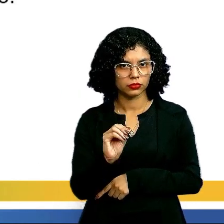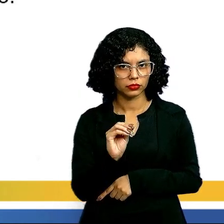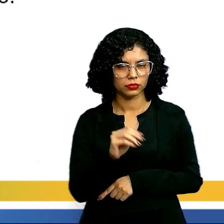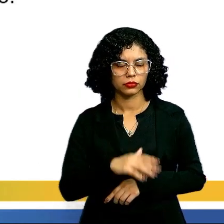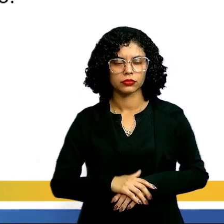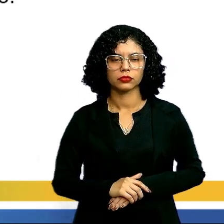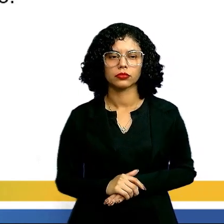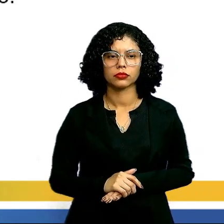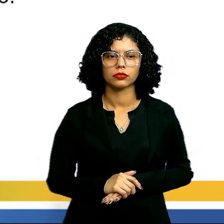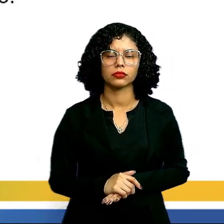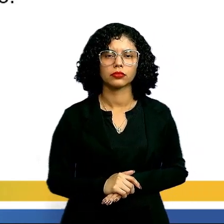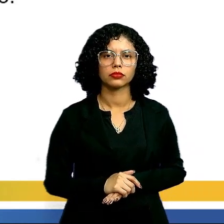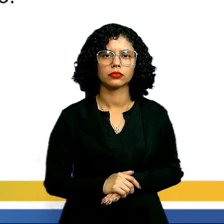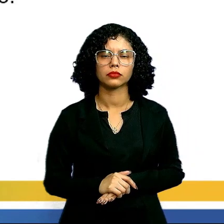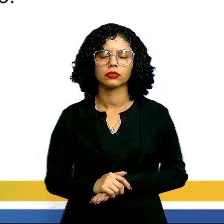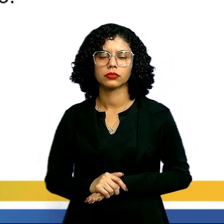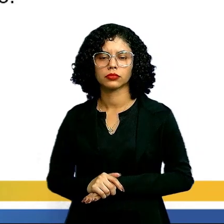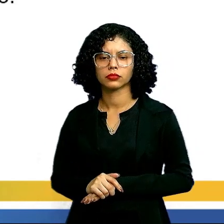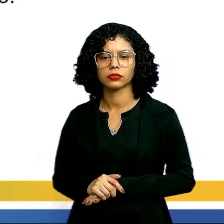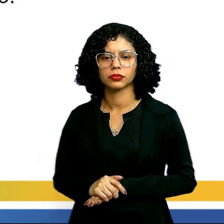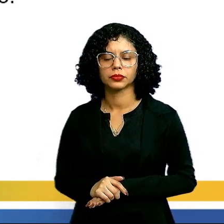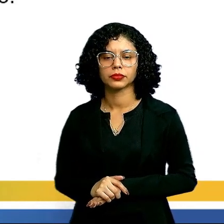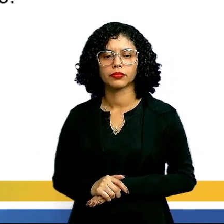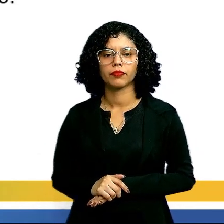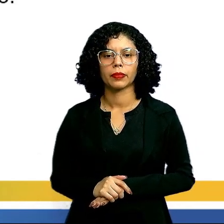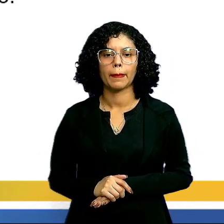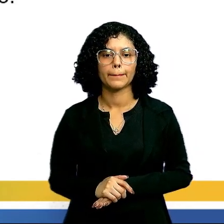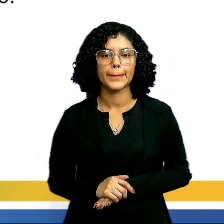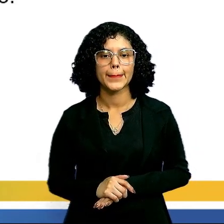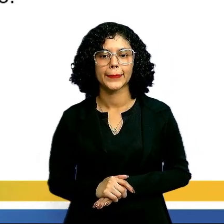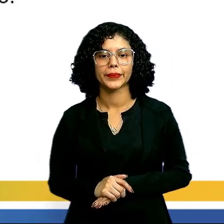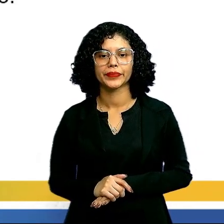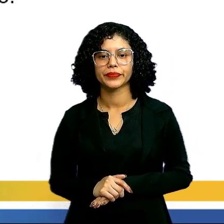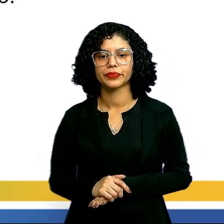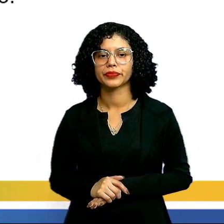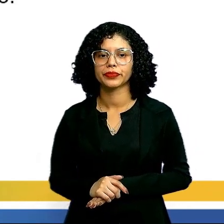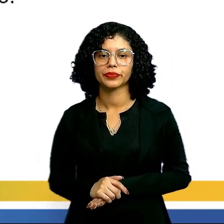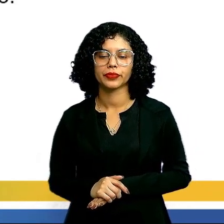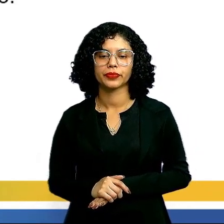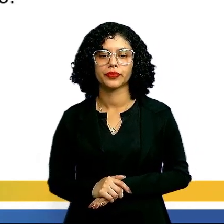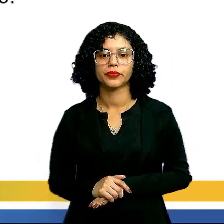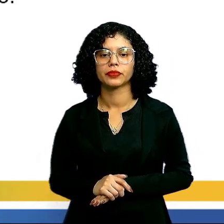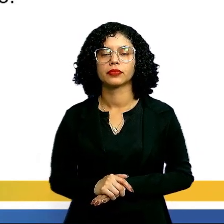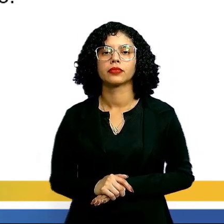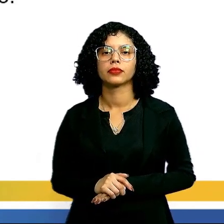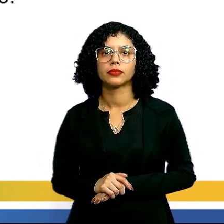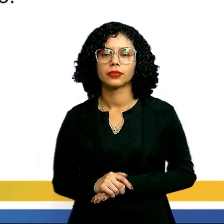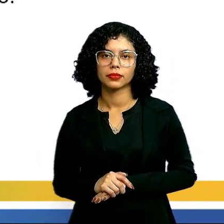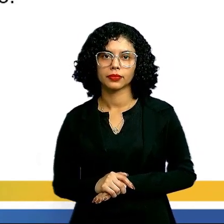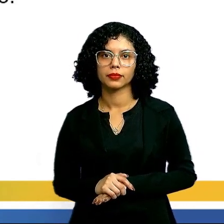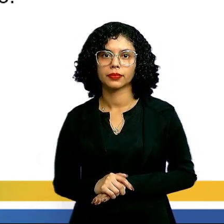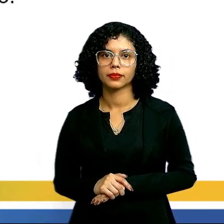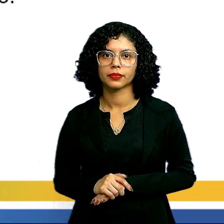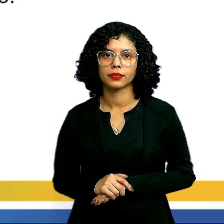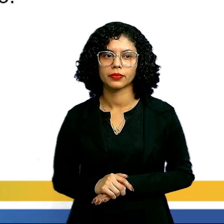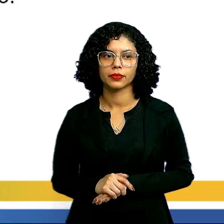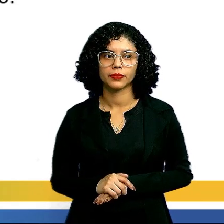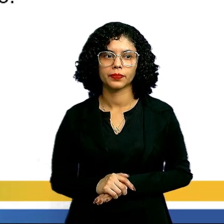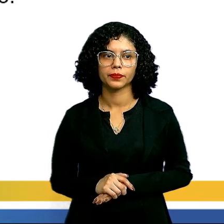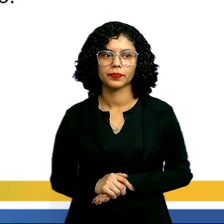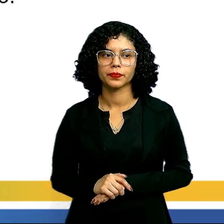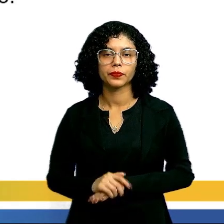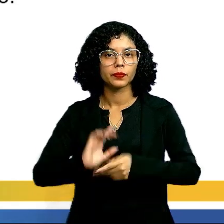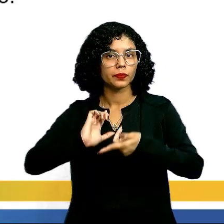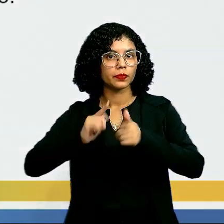4 possibilidades para a escolha de Arthur e 4 possibilidades para a escolha de